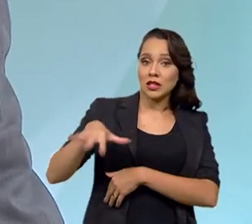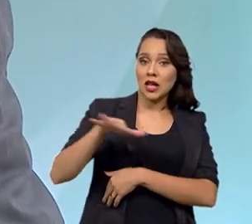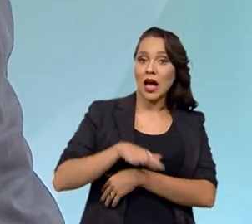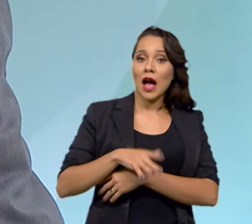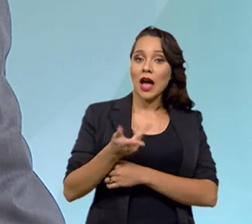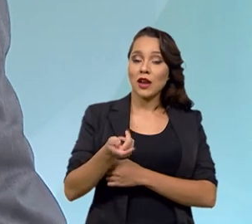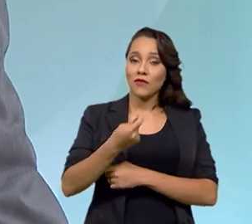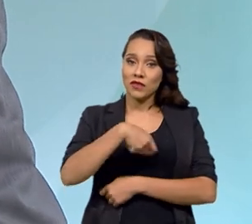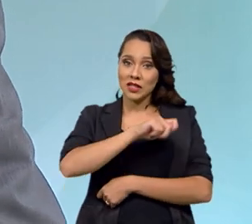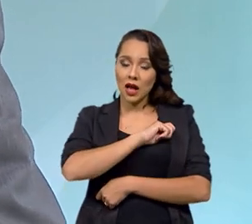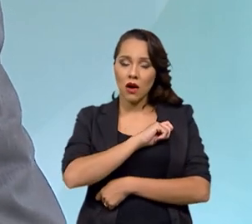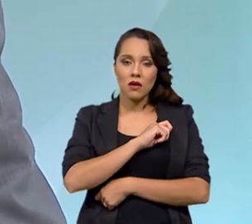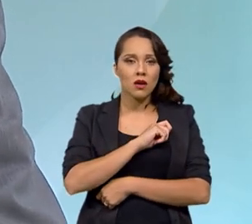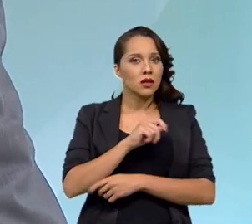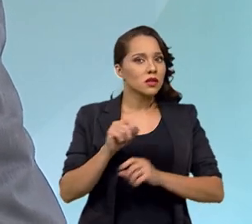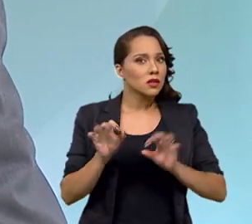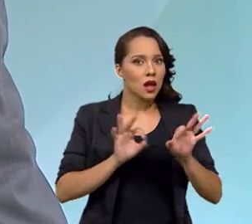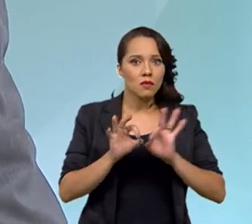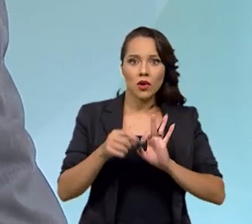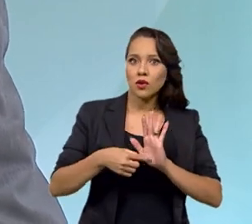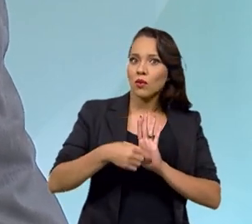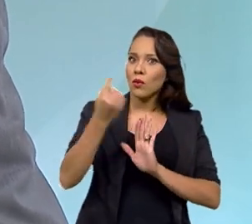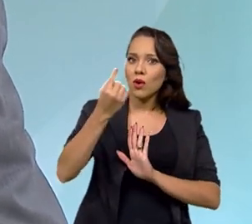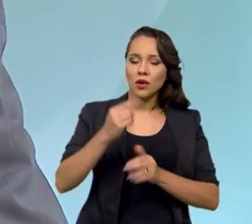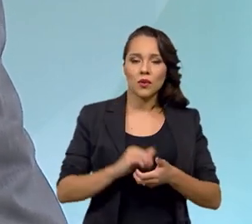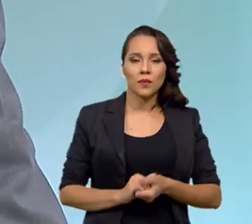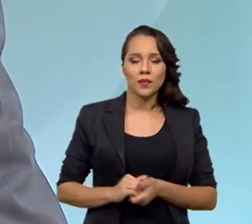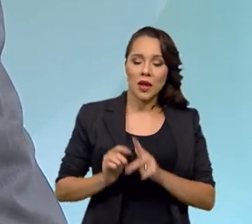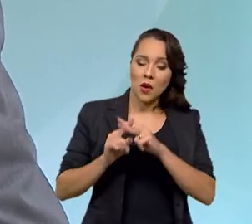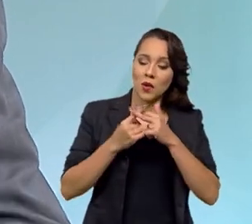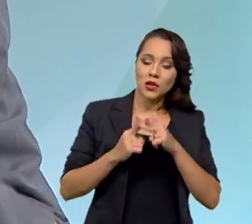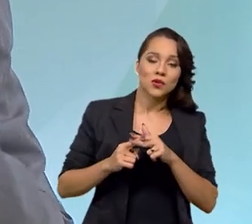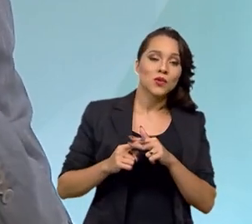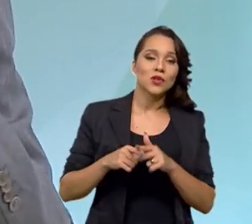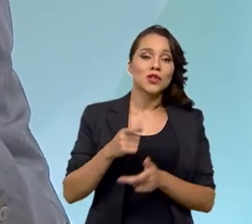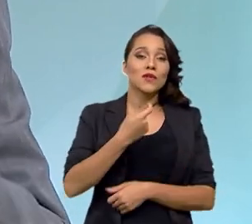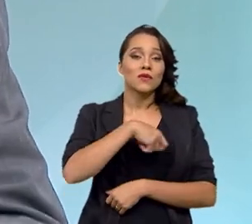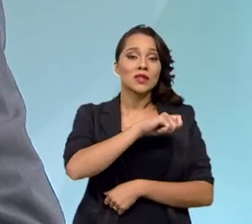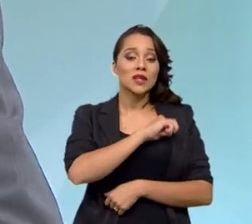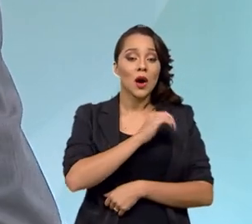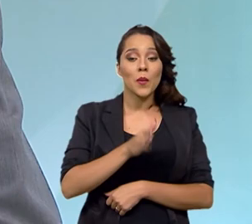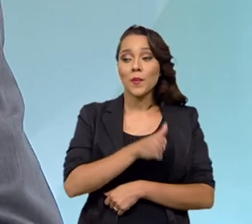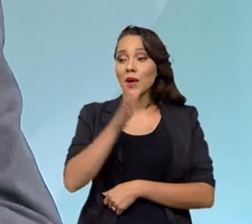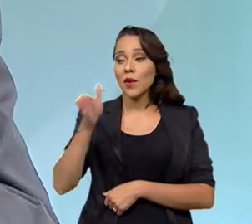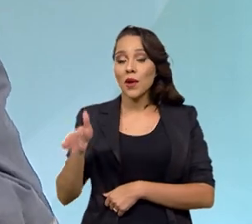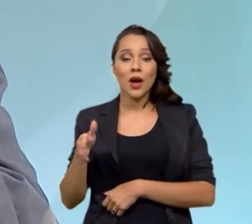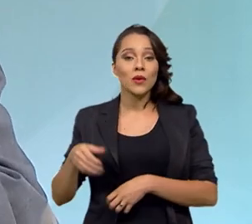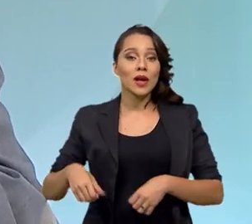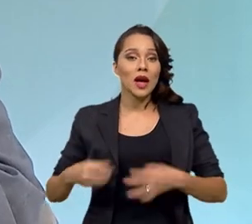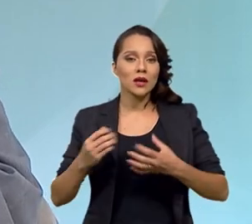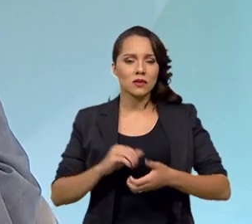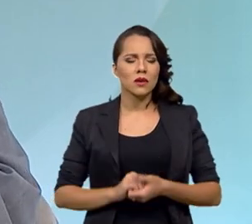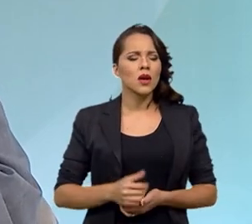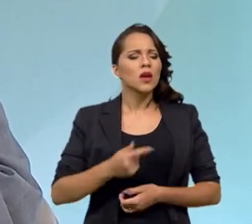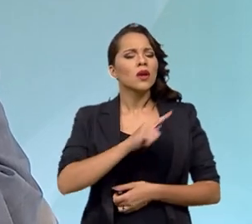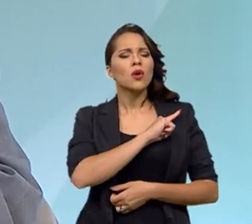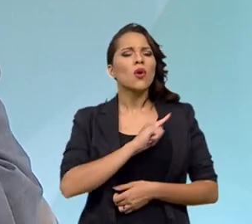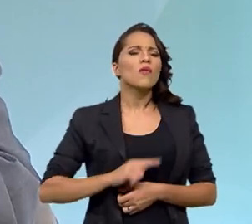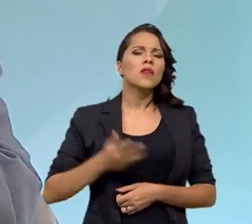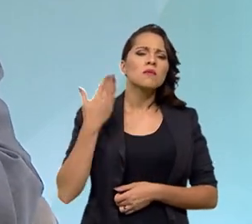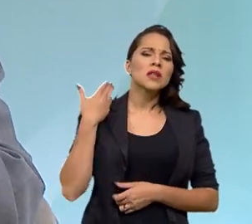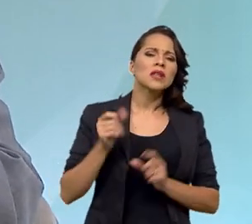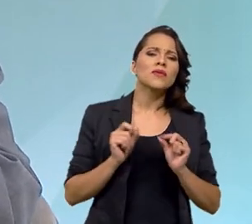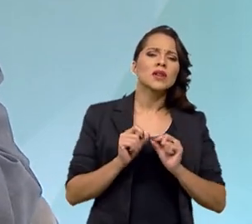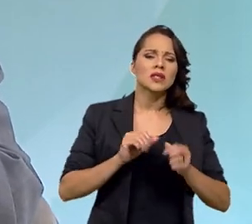nós estamos fazendo algo inédito no Brasil nós estamos fazendo o ajuste fiscal pelo lado do gasto o que que os governos passados